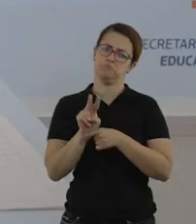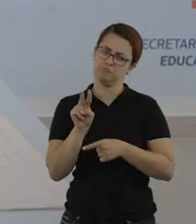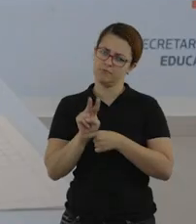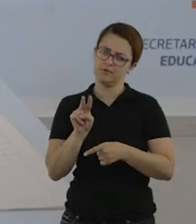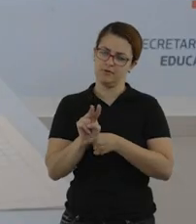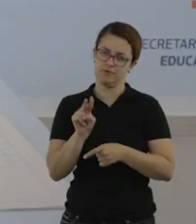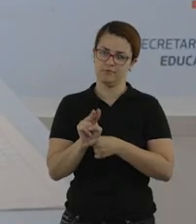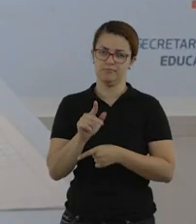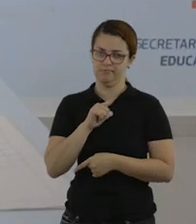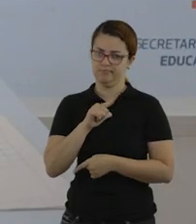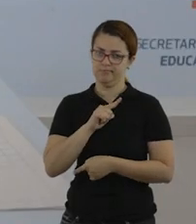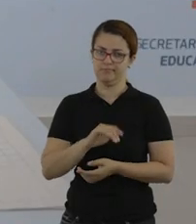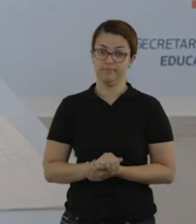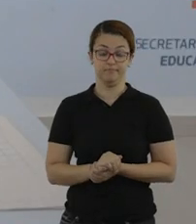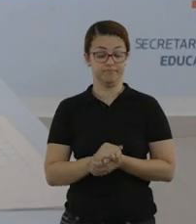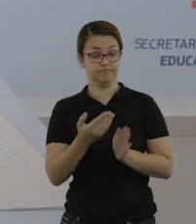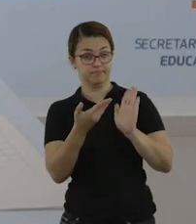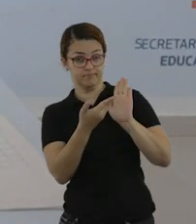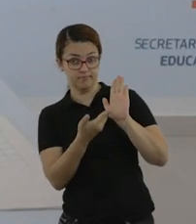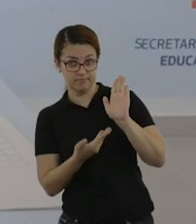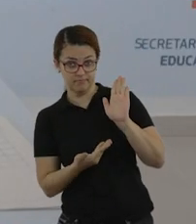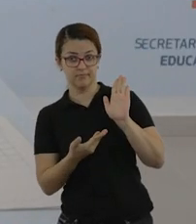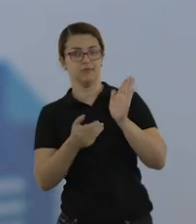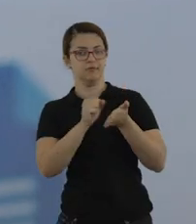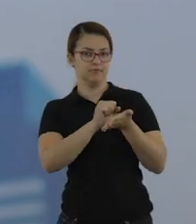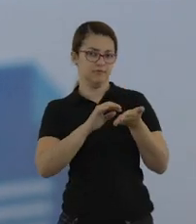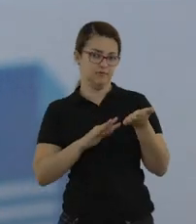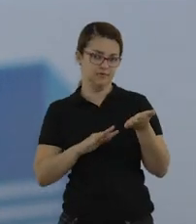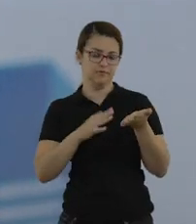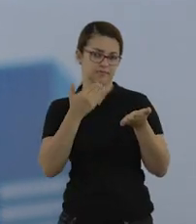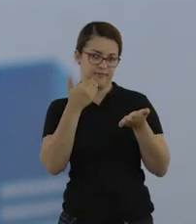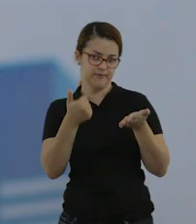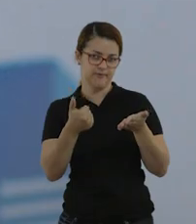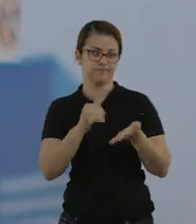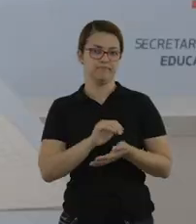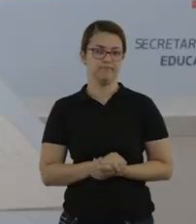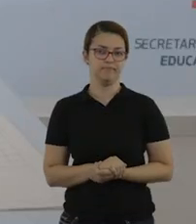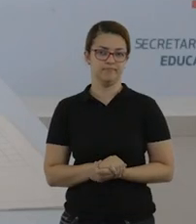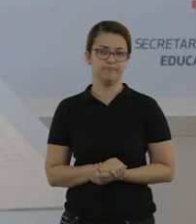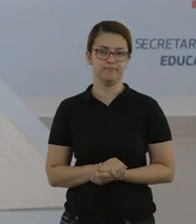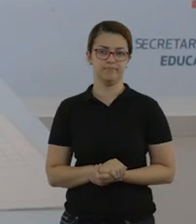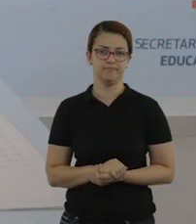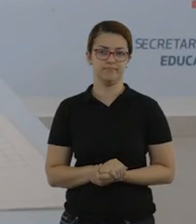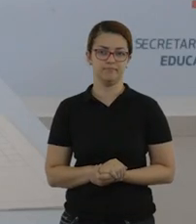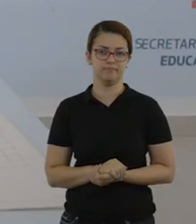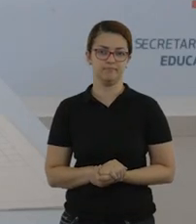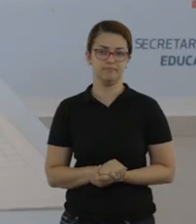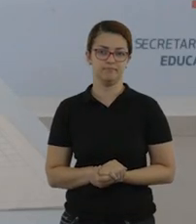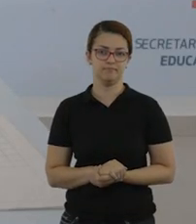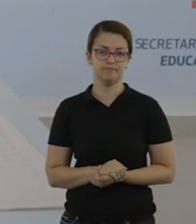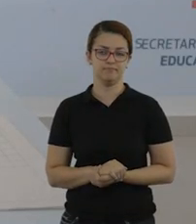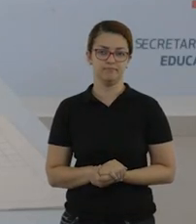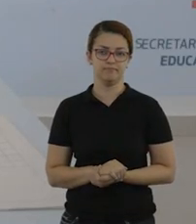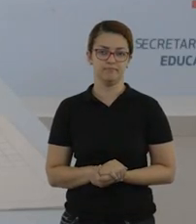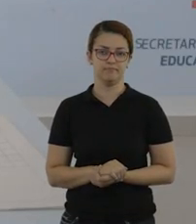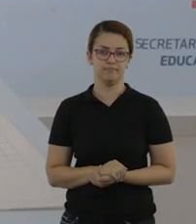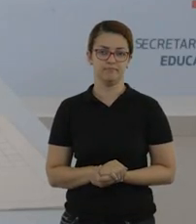ó. Tá vendo, ó? A atividade fica protegida aqui, tá bom? É uma questão de segurança até.